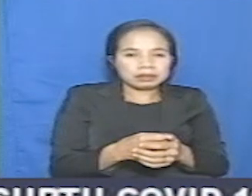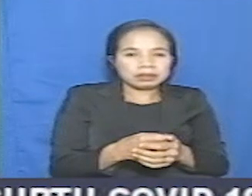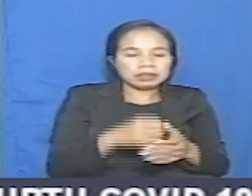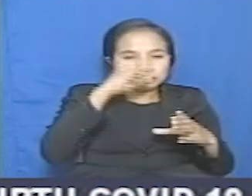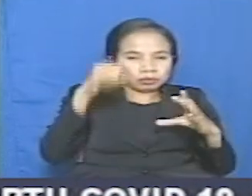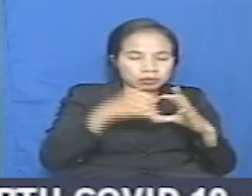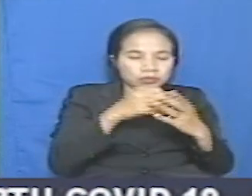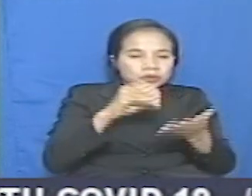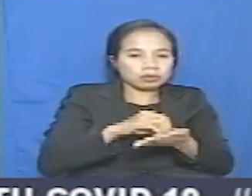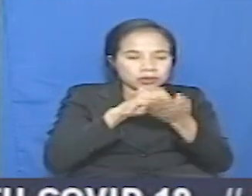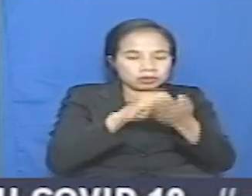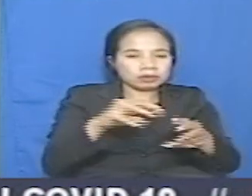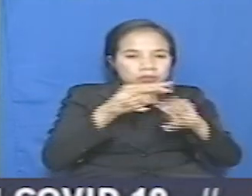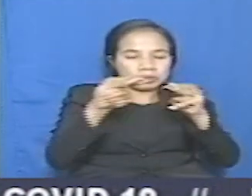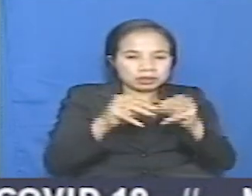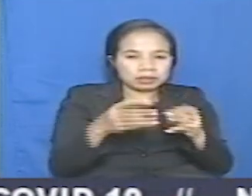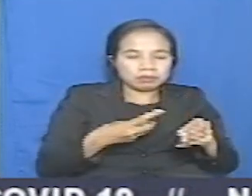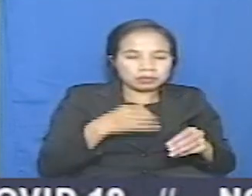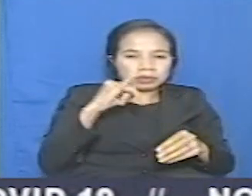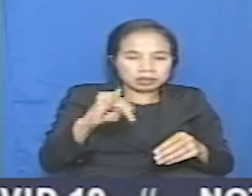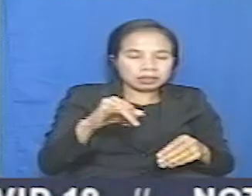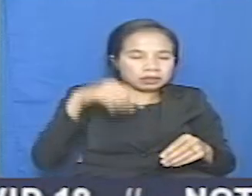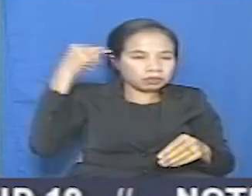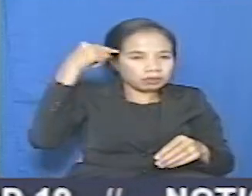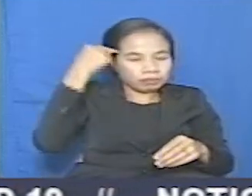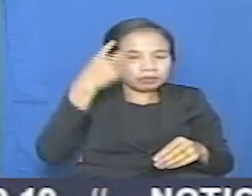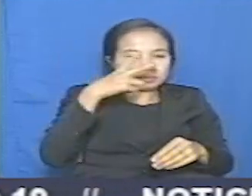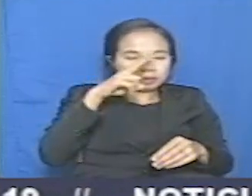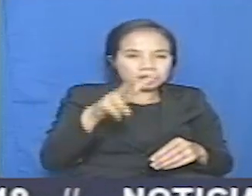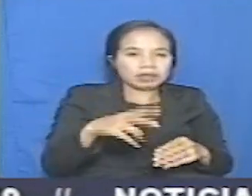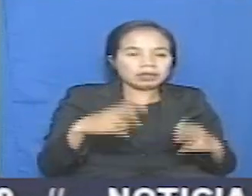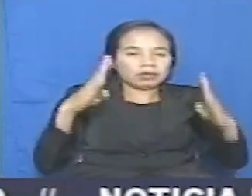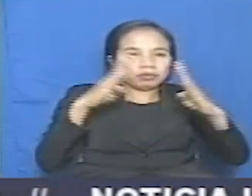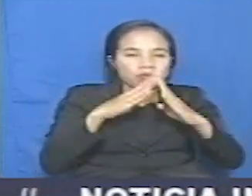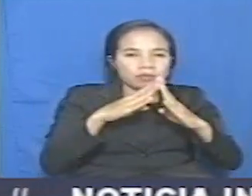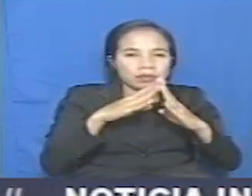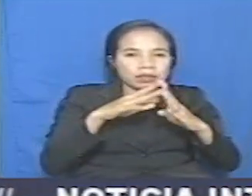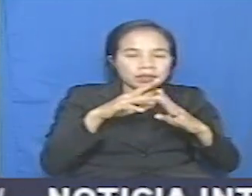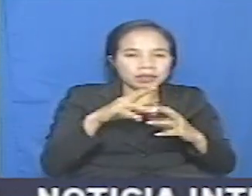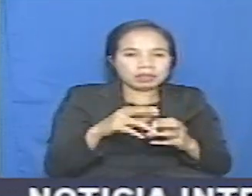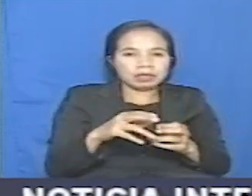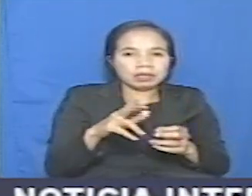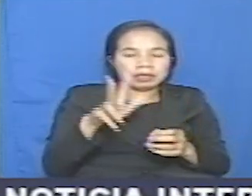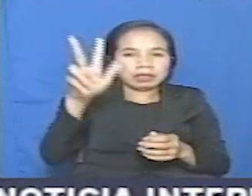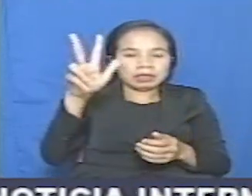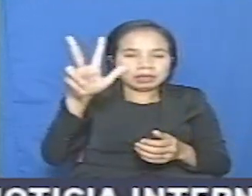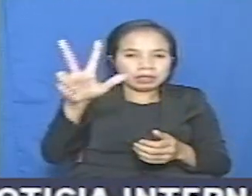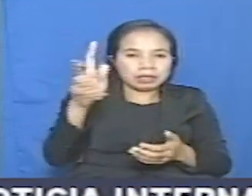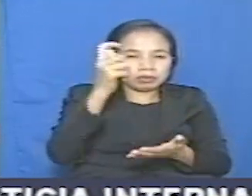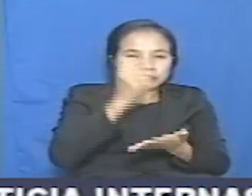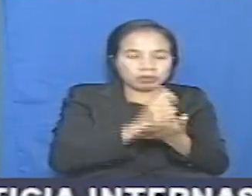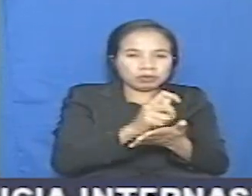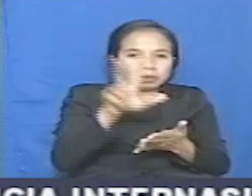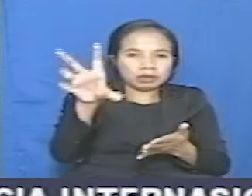ambiente. Enquanto o município de Dili, o governo identifica a ONU, uma rir-hunguã-tolú, atos tolú-limanulú-res